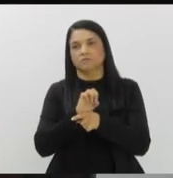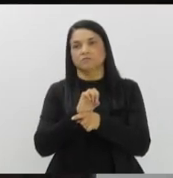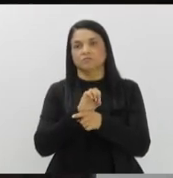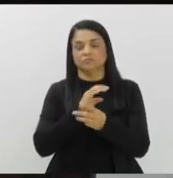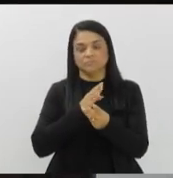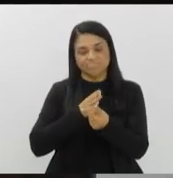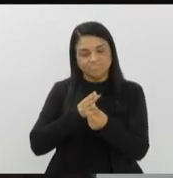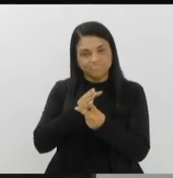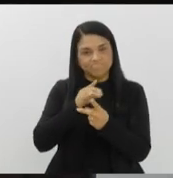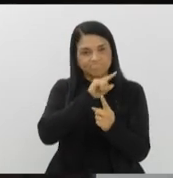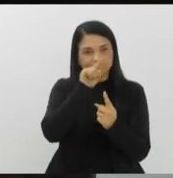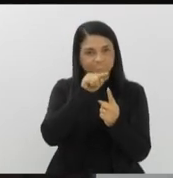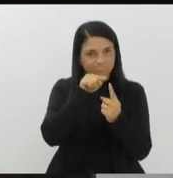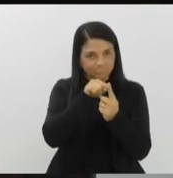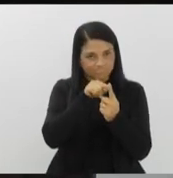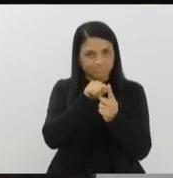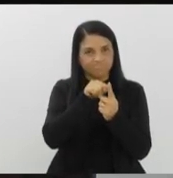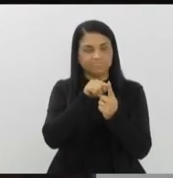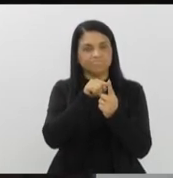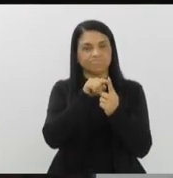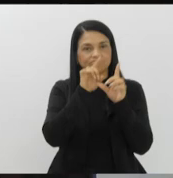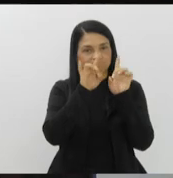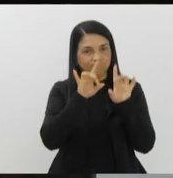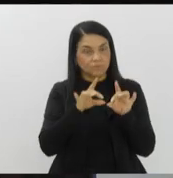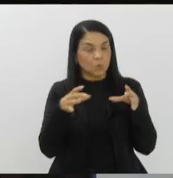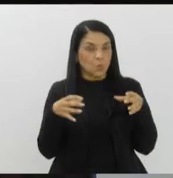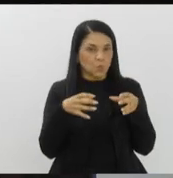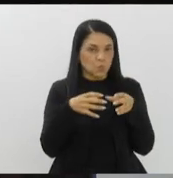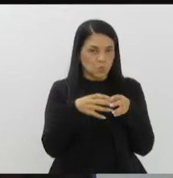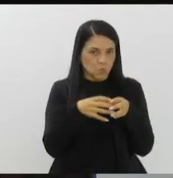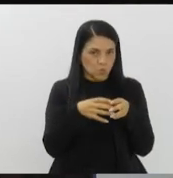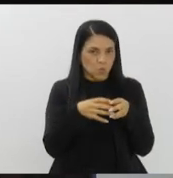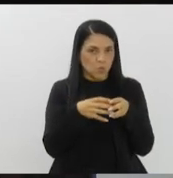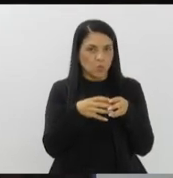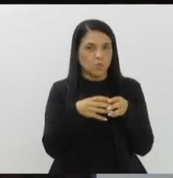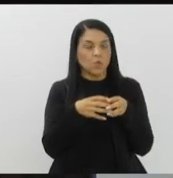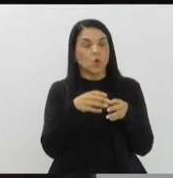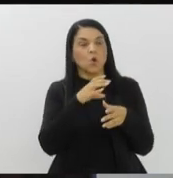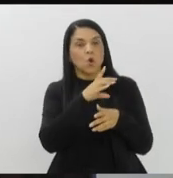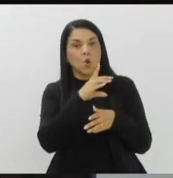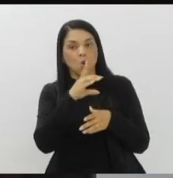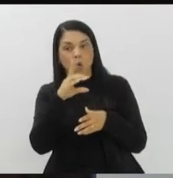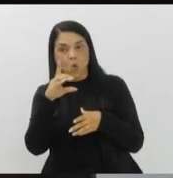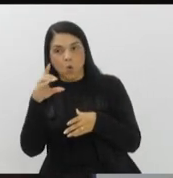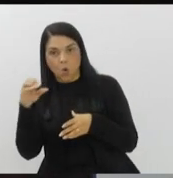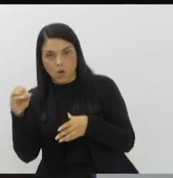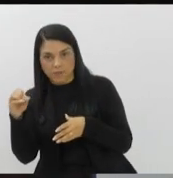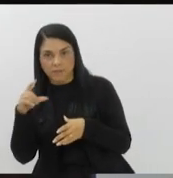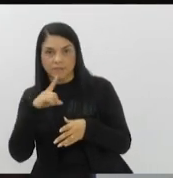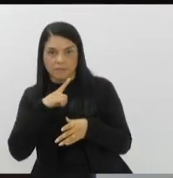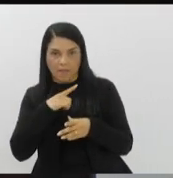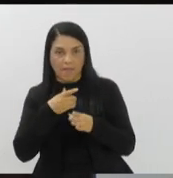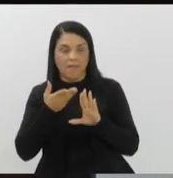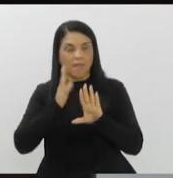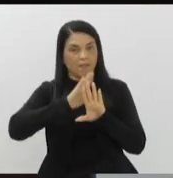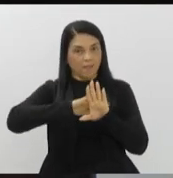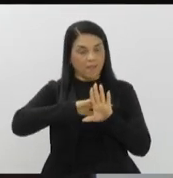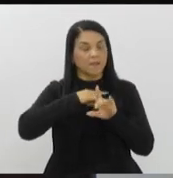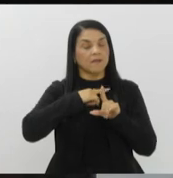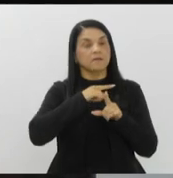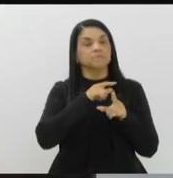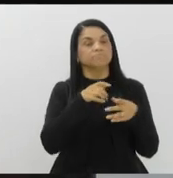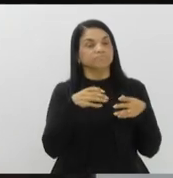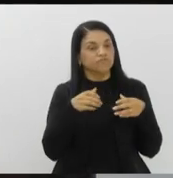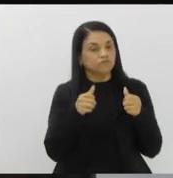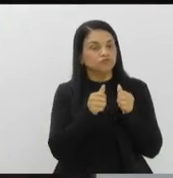específicos, eles sempre são construídos coletivamente, com a CEPLAG coordenando, mas quem constrói é quem entende daquele tema. Então,